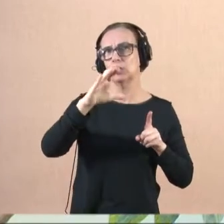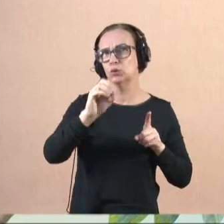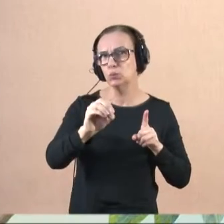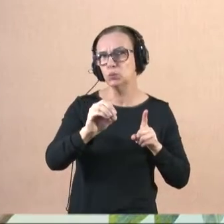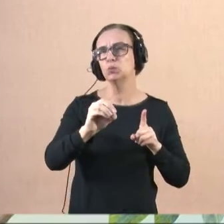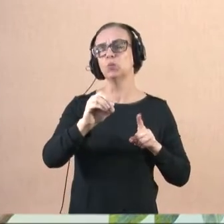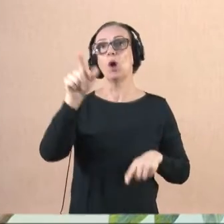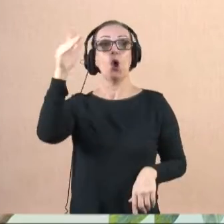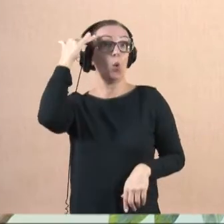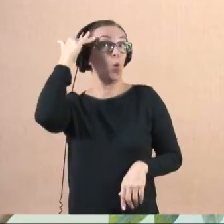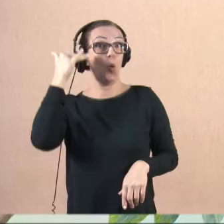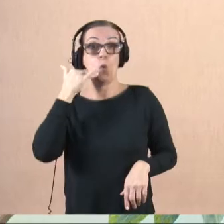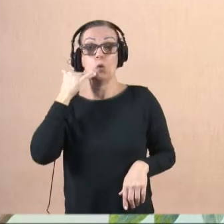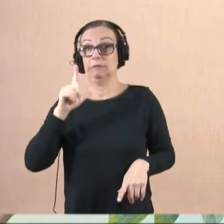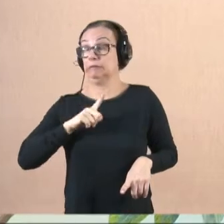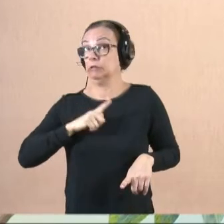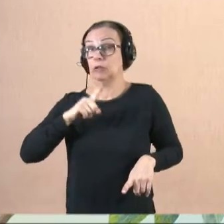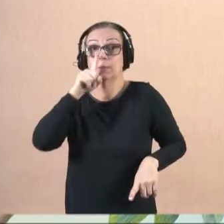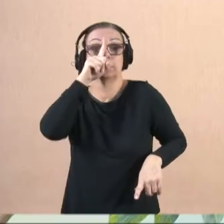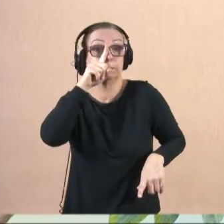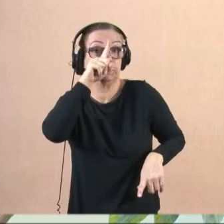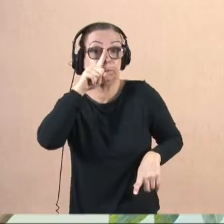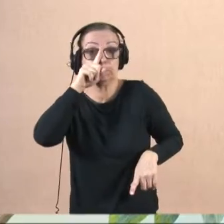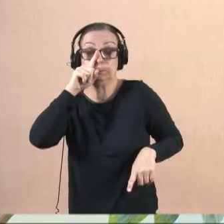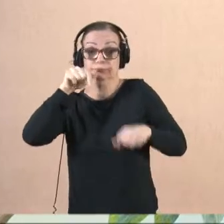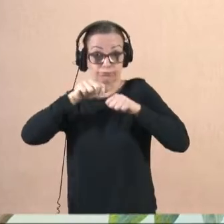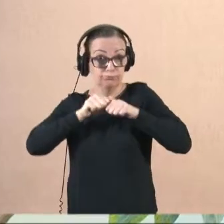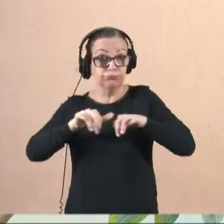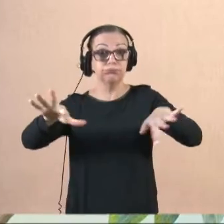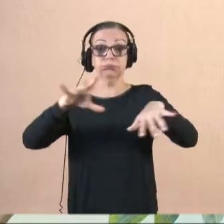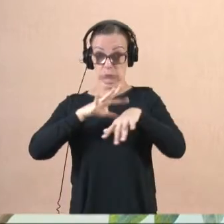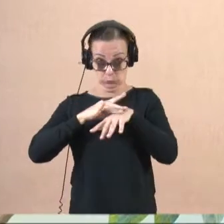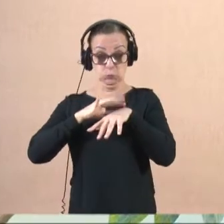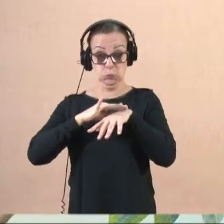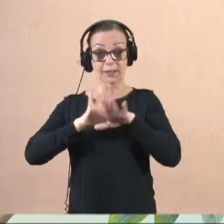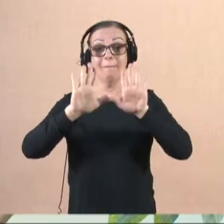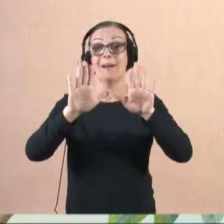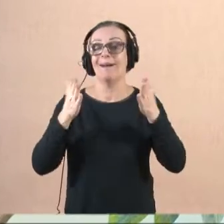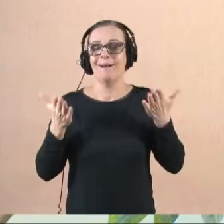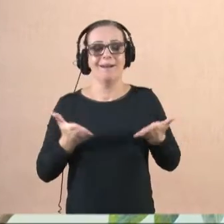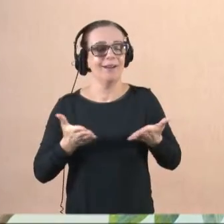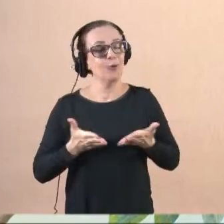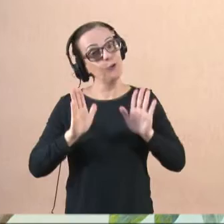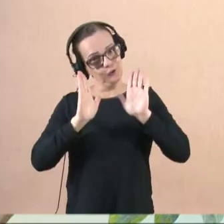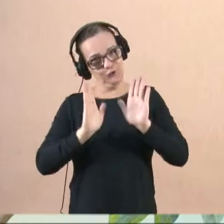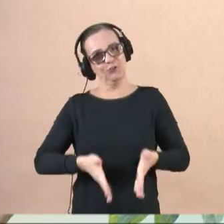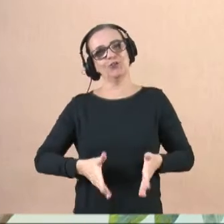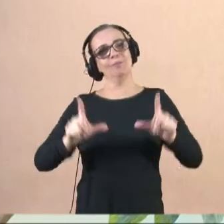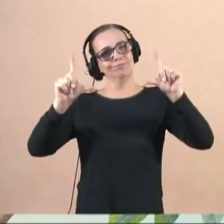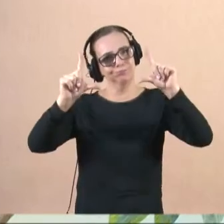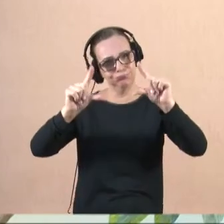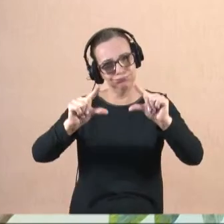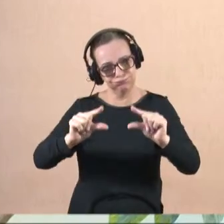coreia era um dos países com mais risco da contaminação massa agora já entrou na fase da